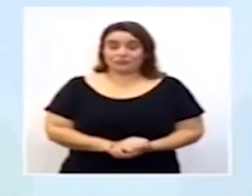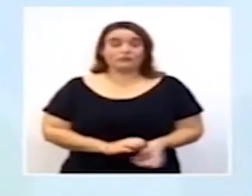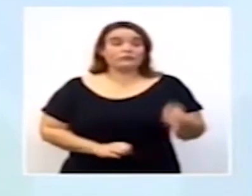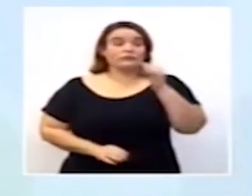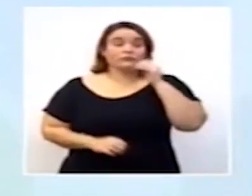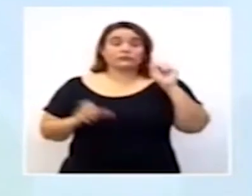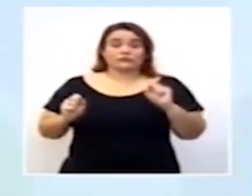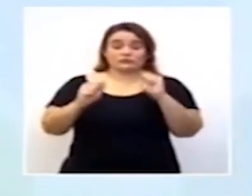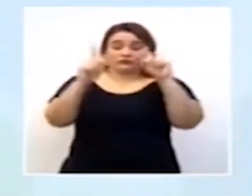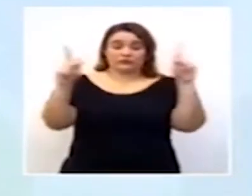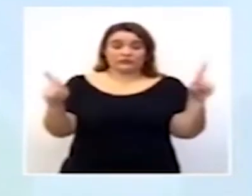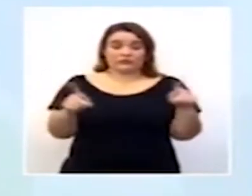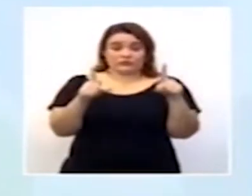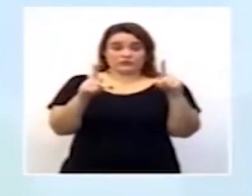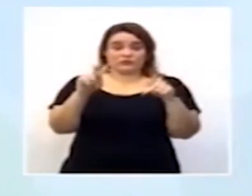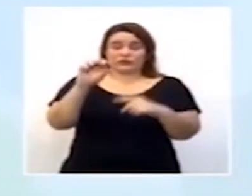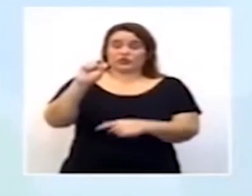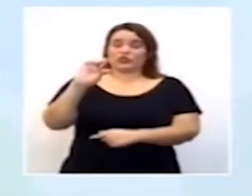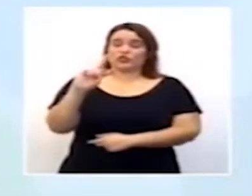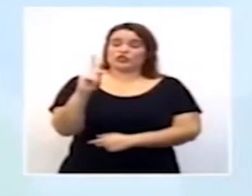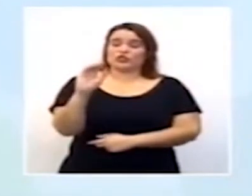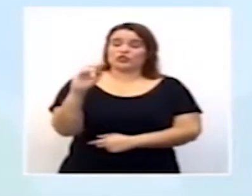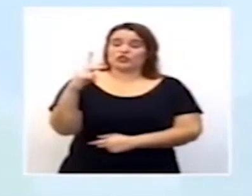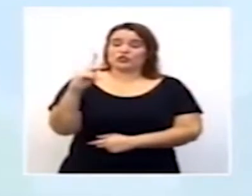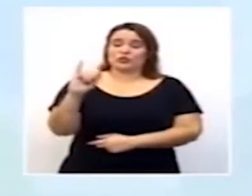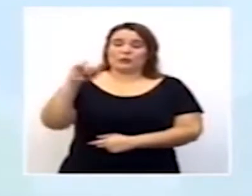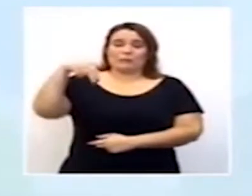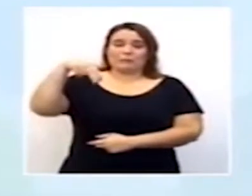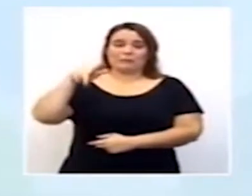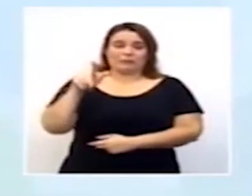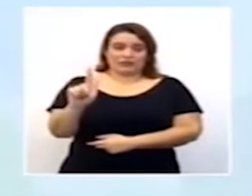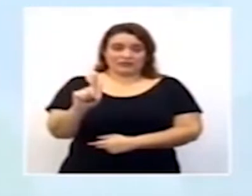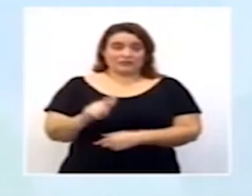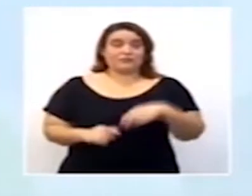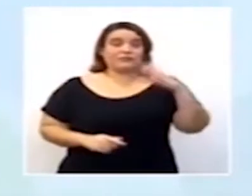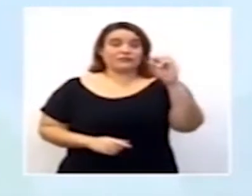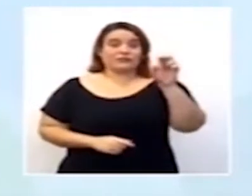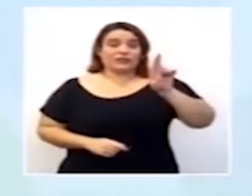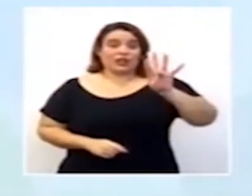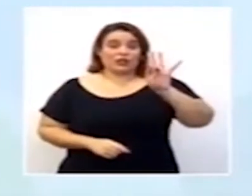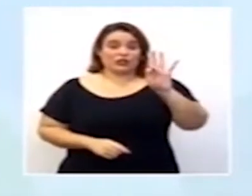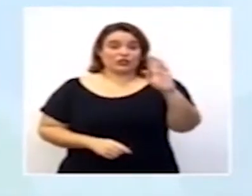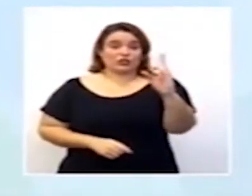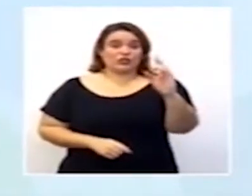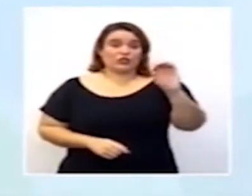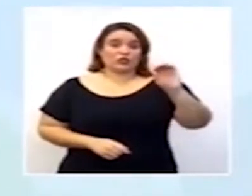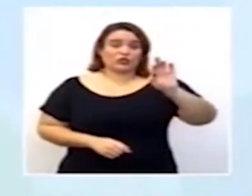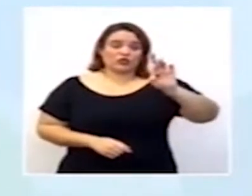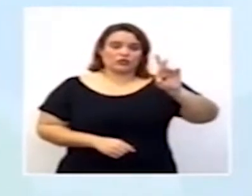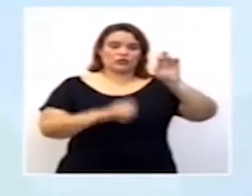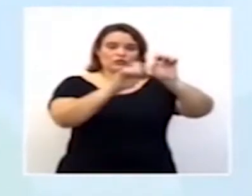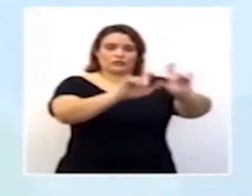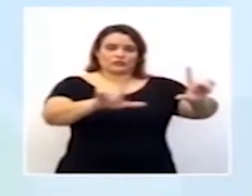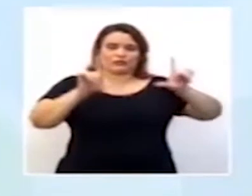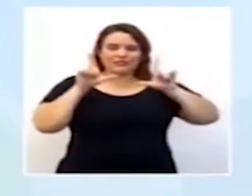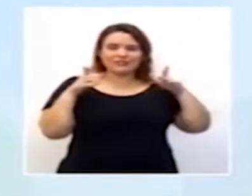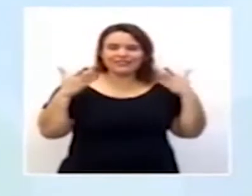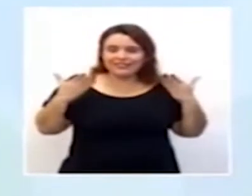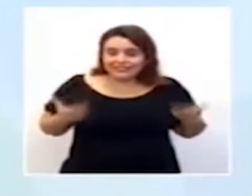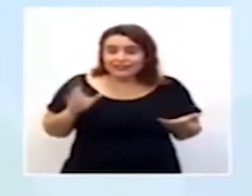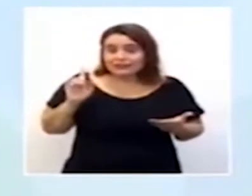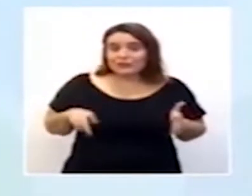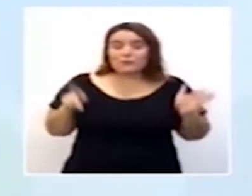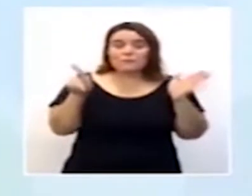Shopping Center ao door internet fazem parte do dia a dia dos brasileiros Será que elas teriam a mesma força